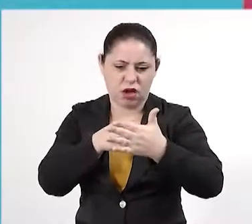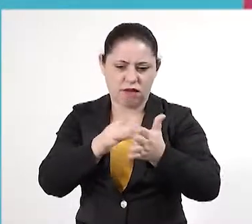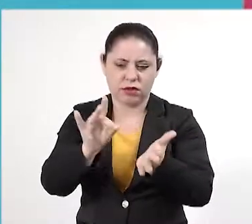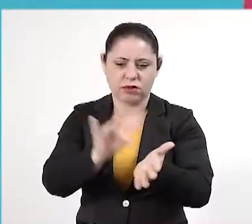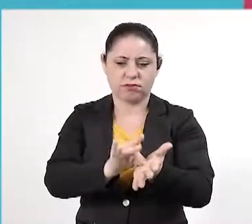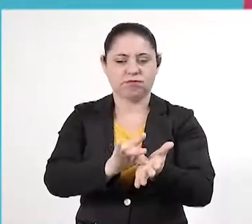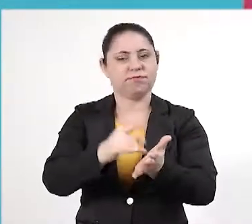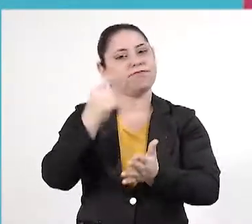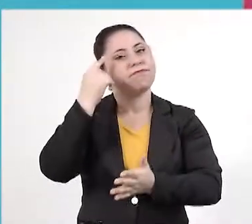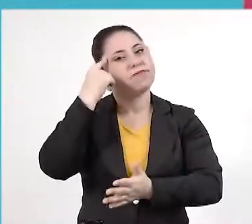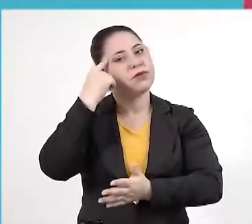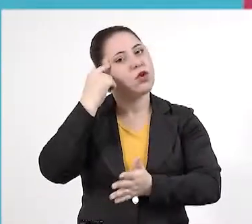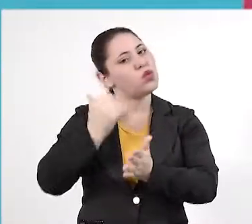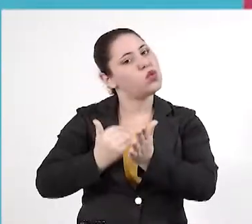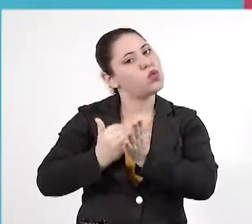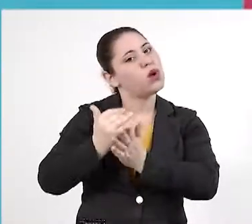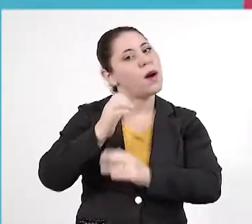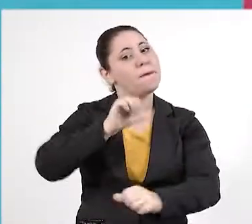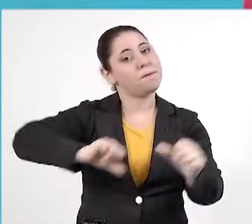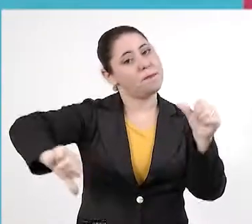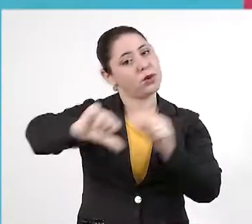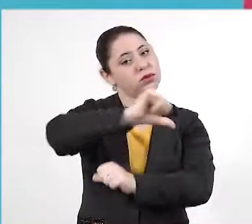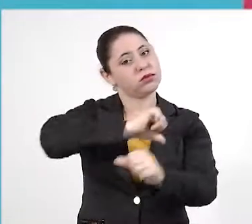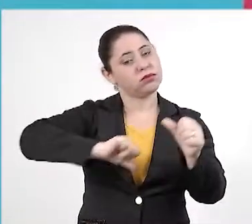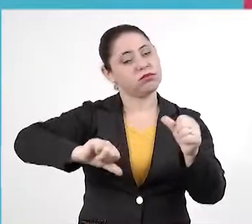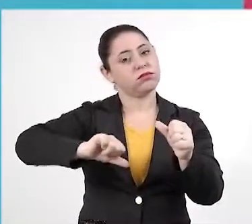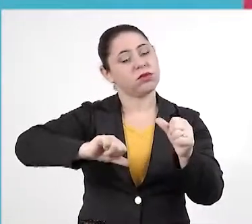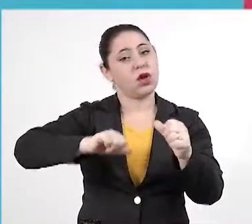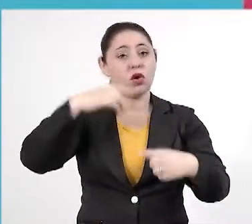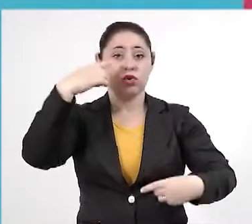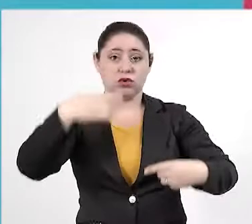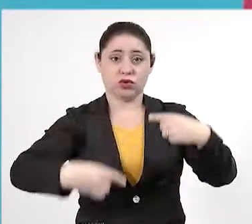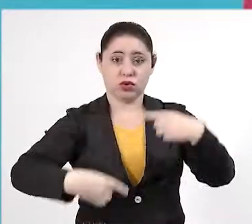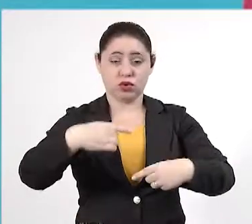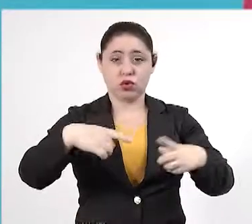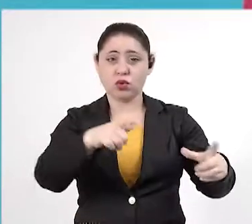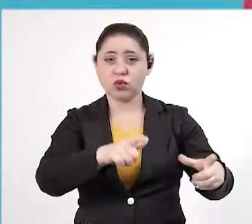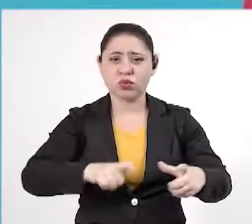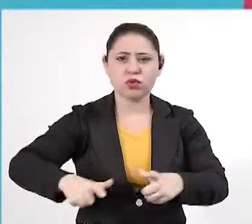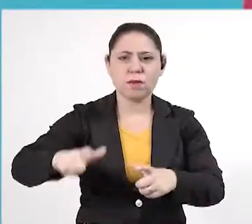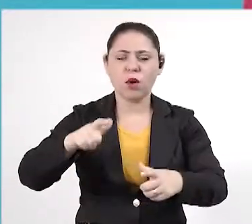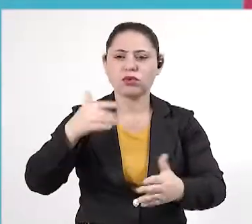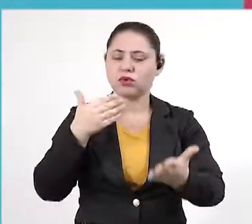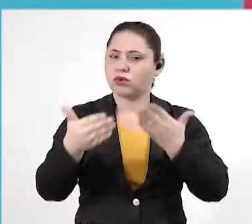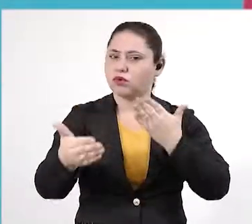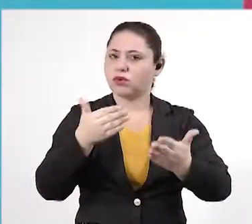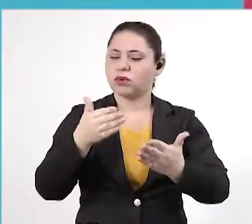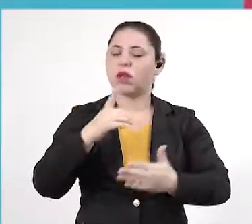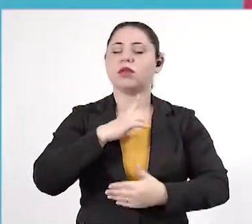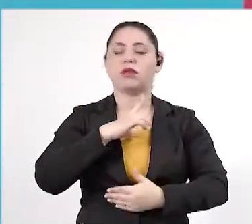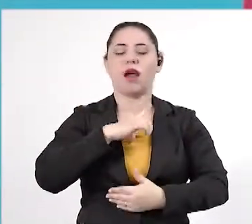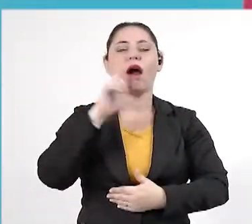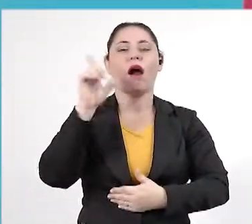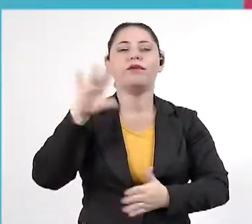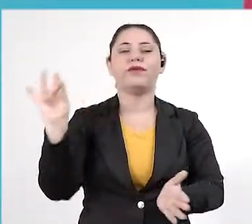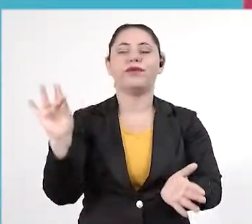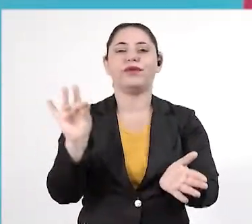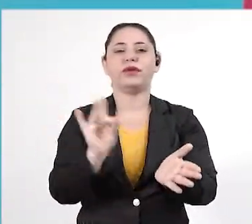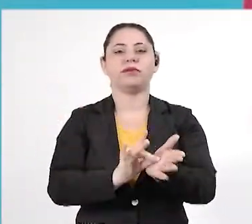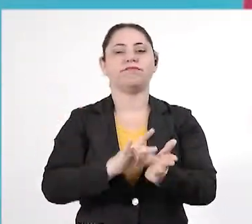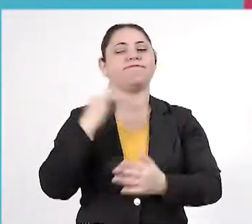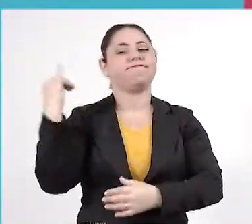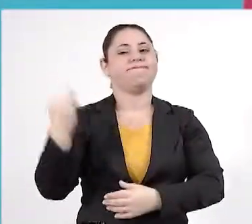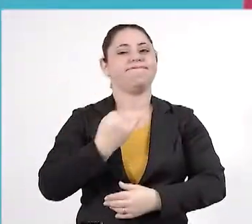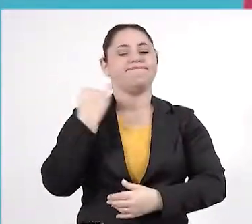essa realidade, aí eu acho que nós vamos começar a ter as mudanças, né? Então, esse debate, esse espaço que vocês proporcionam, eu acho que é